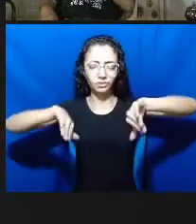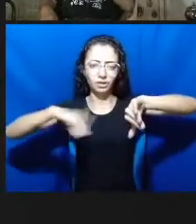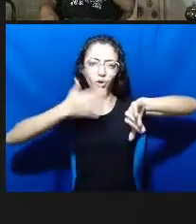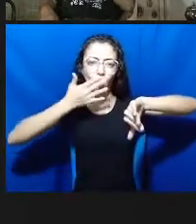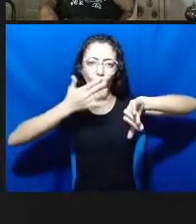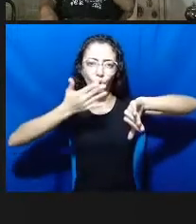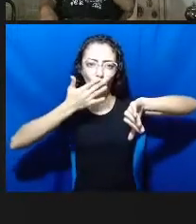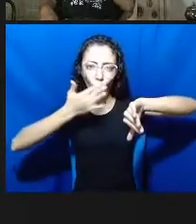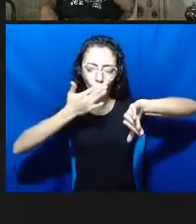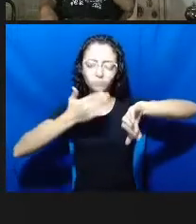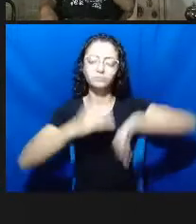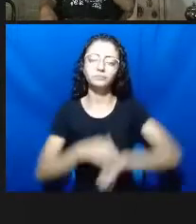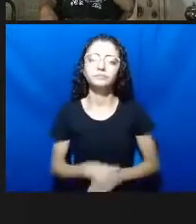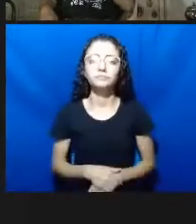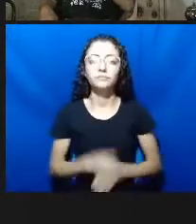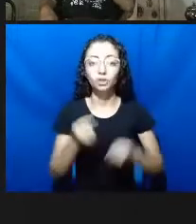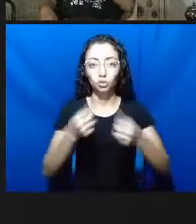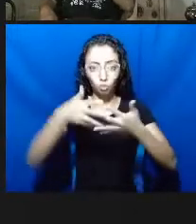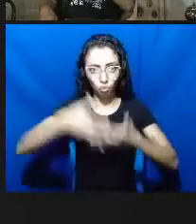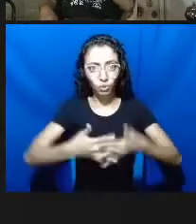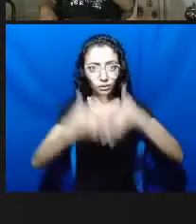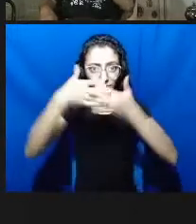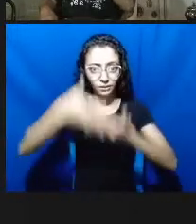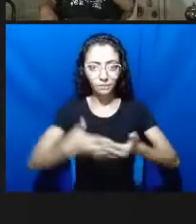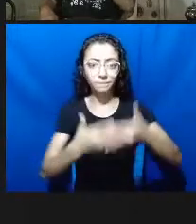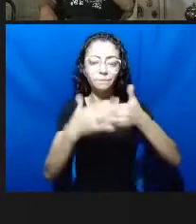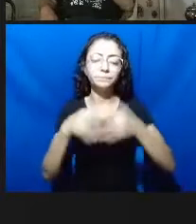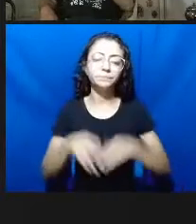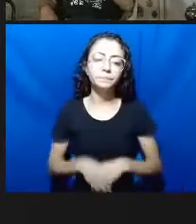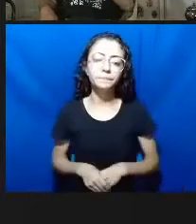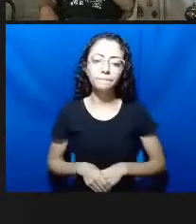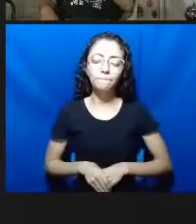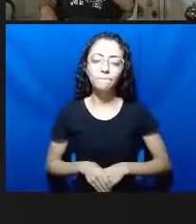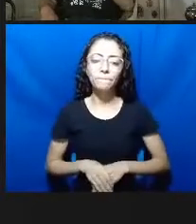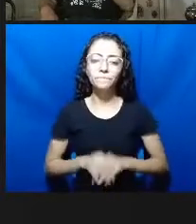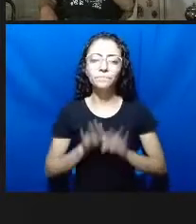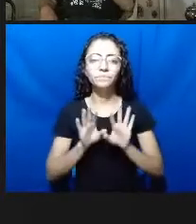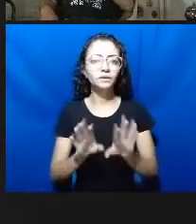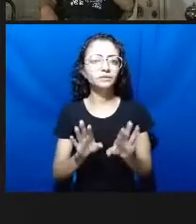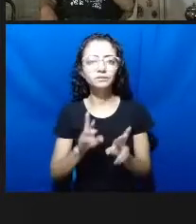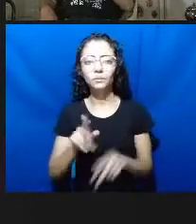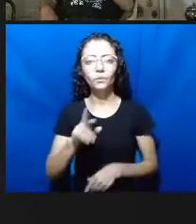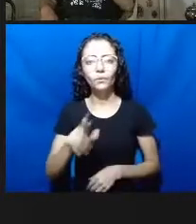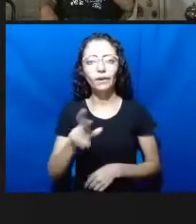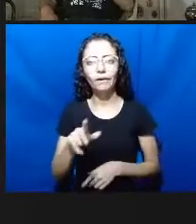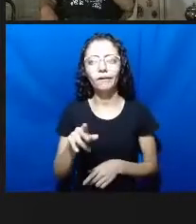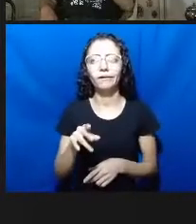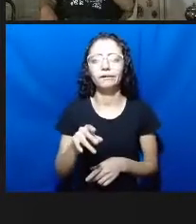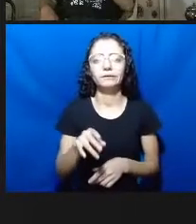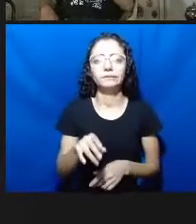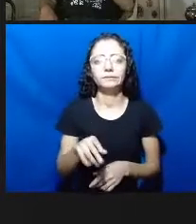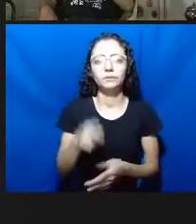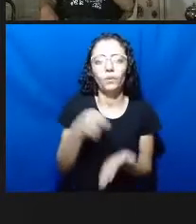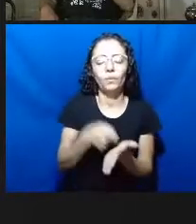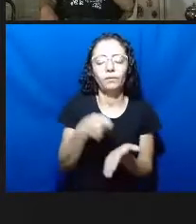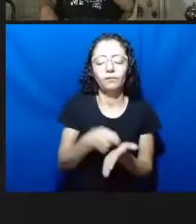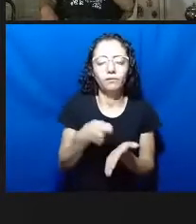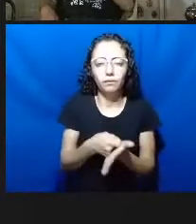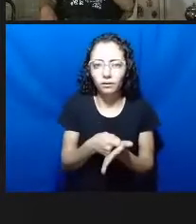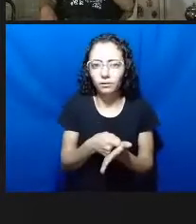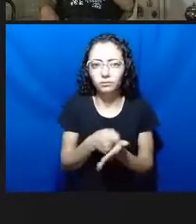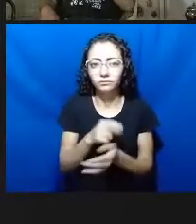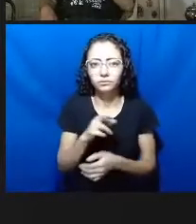do cofre do caminhão de amarelo, não necessariamente isso, e especialmente isso, não é uma questão